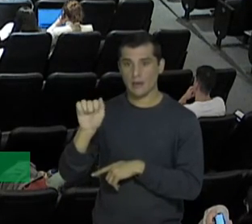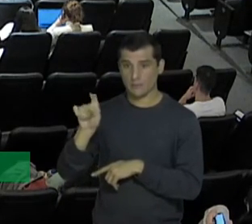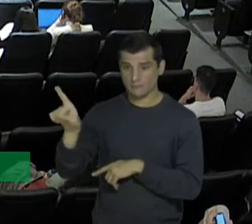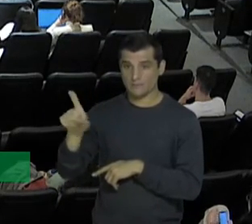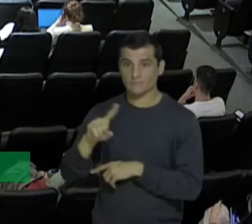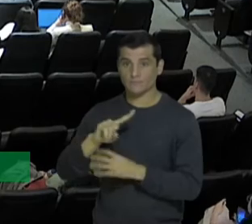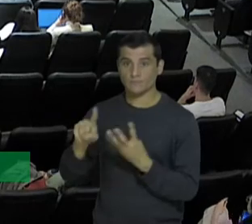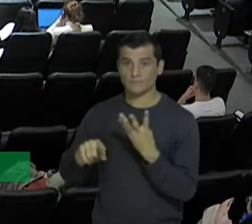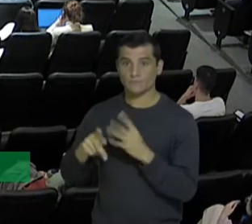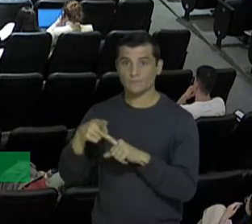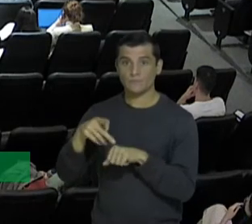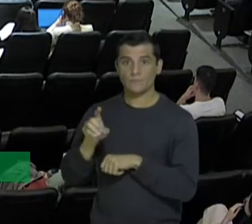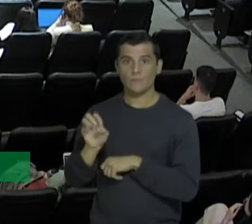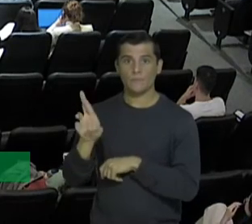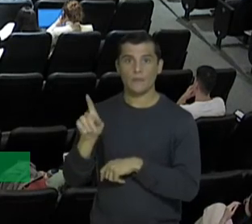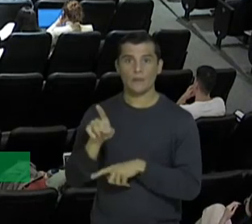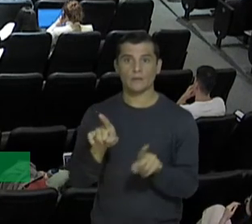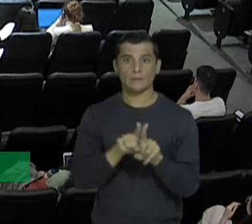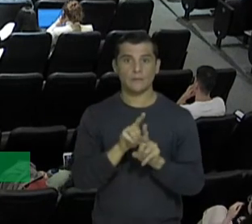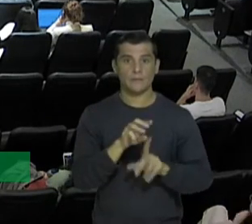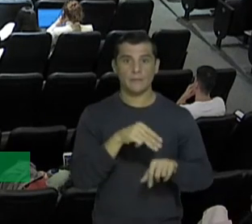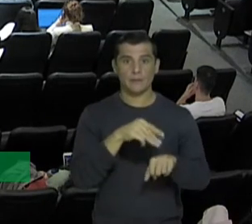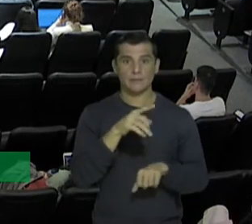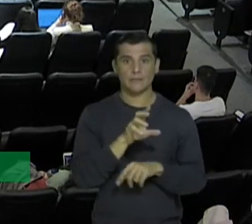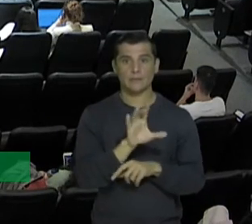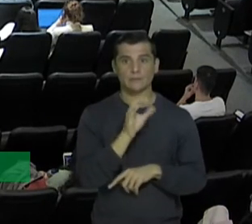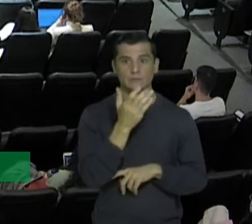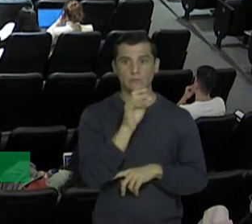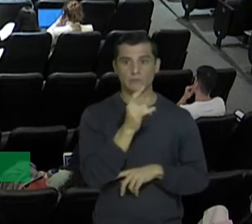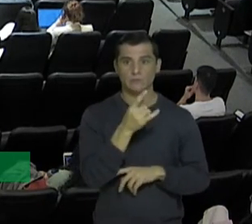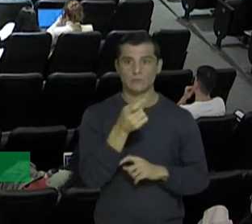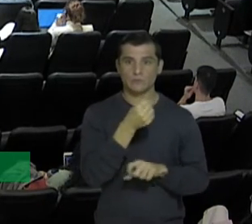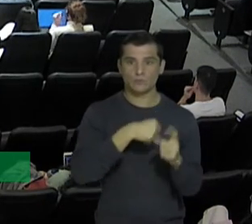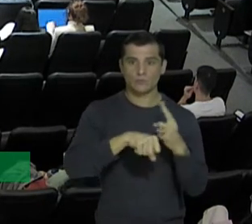ambientais da Universidade do Sul de Santa